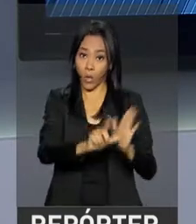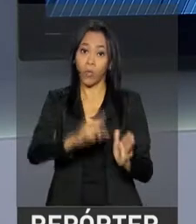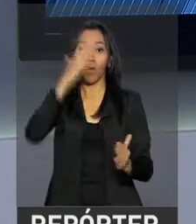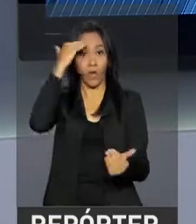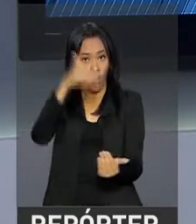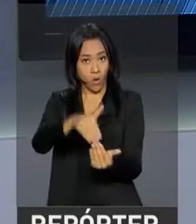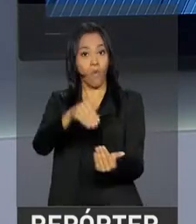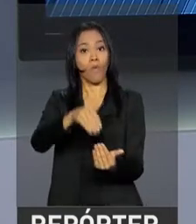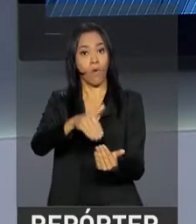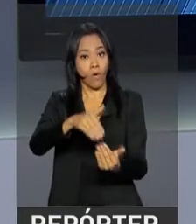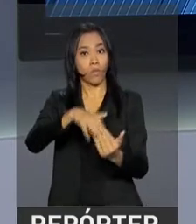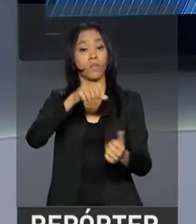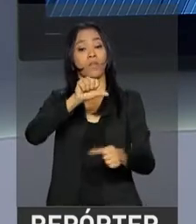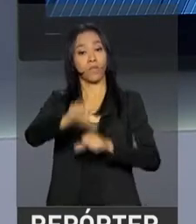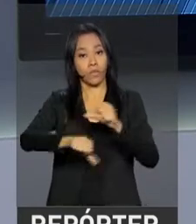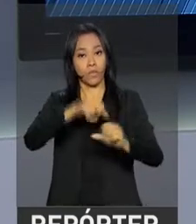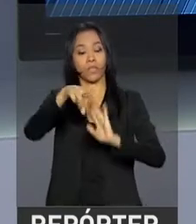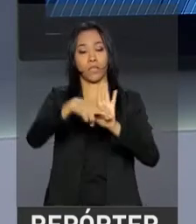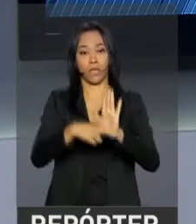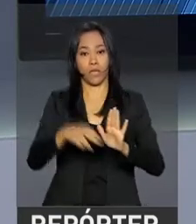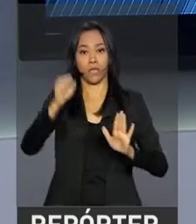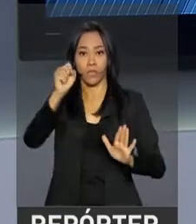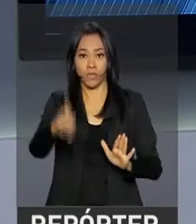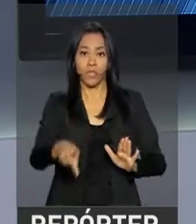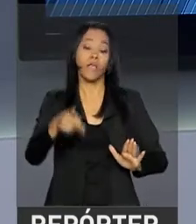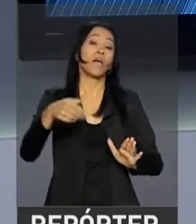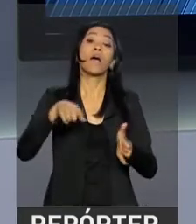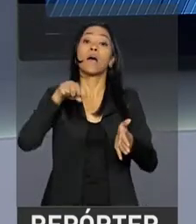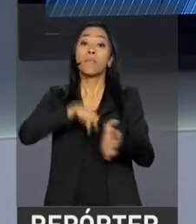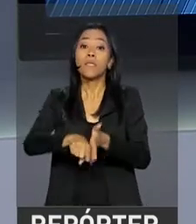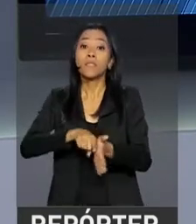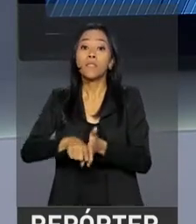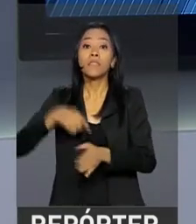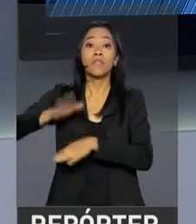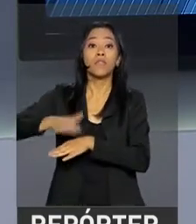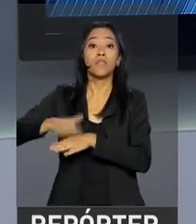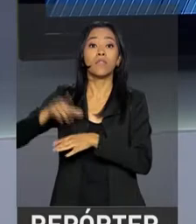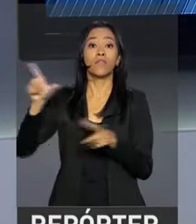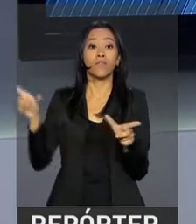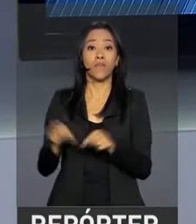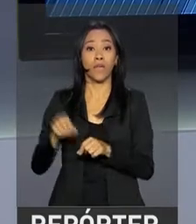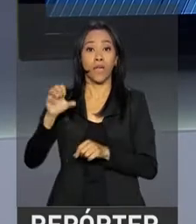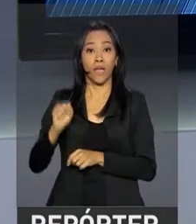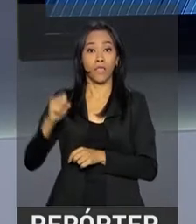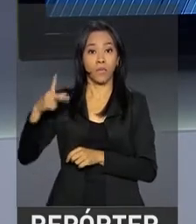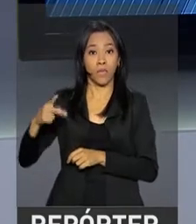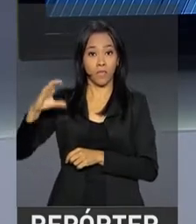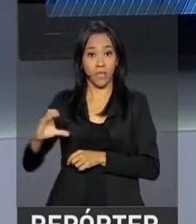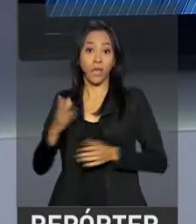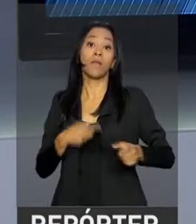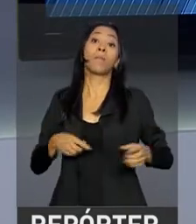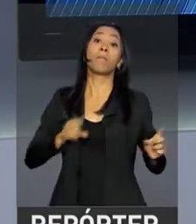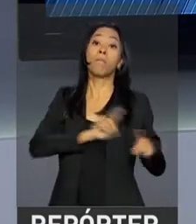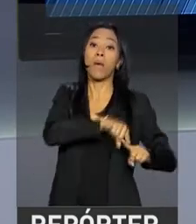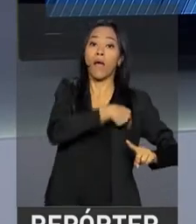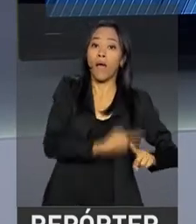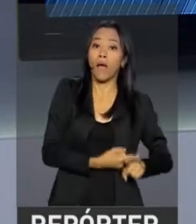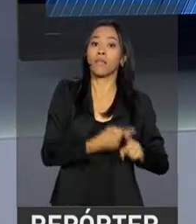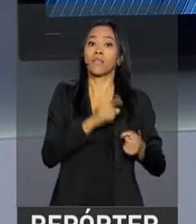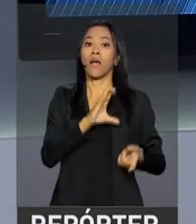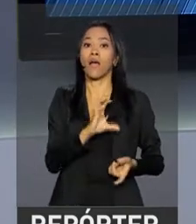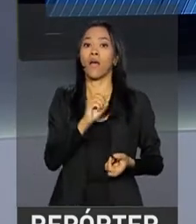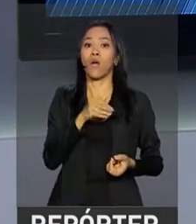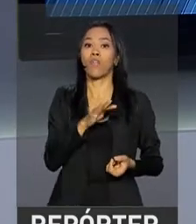das mudanças na previdência a pesquisa foi realizada pelo serviço de proteção ao crédito e pela confederação nacional de dirigentes